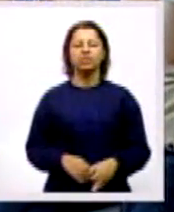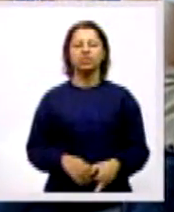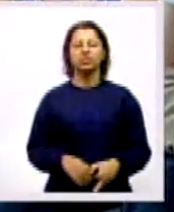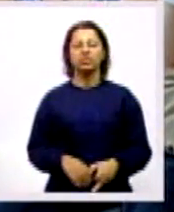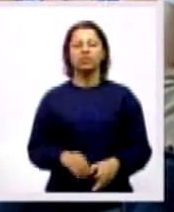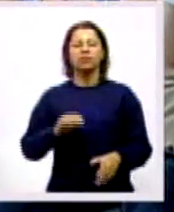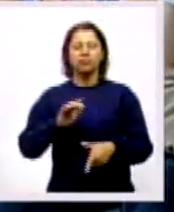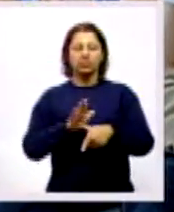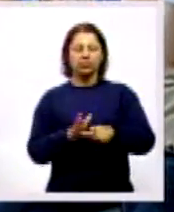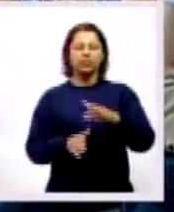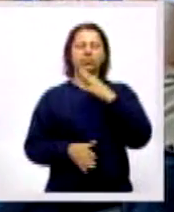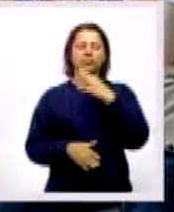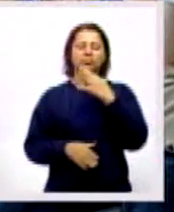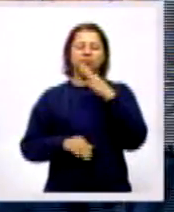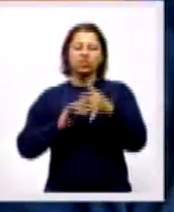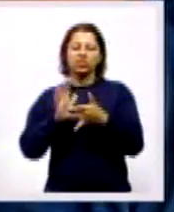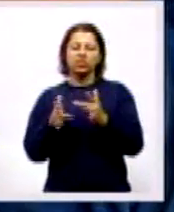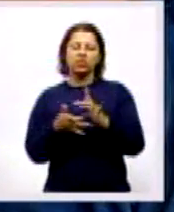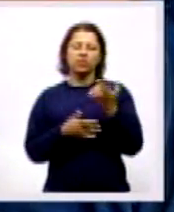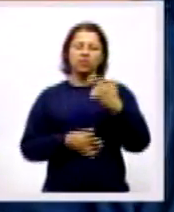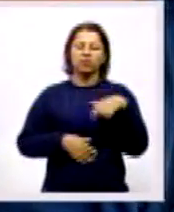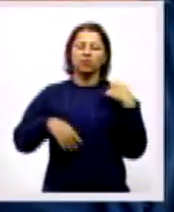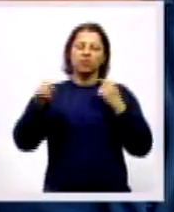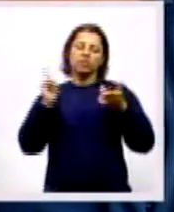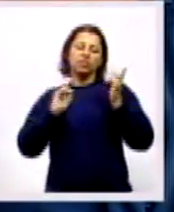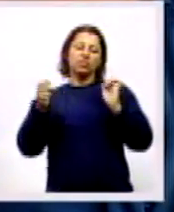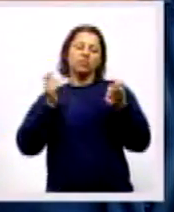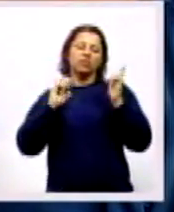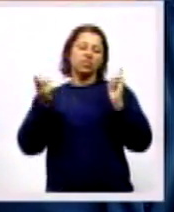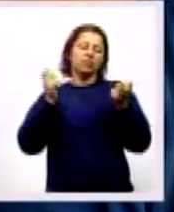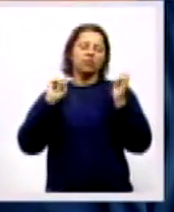Antes de eu conhecer Jesus, eu só ia para as festas,